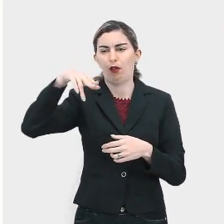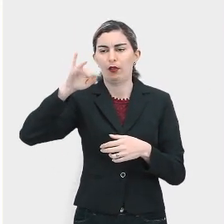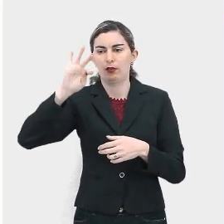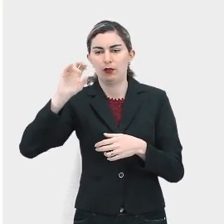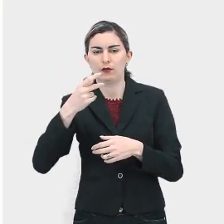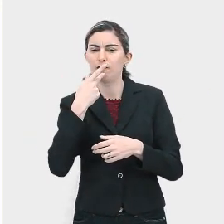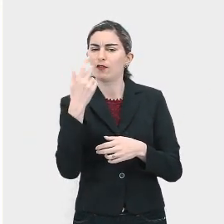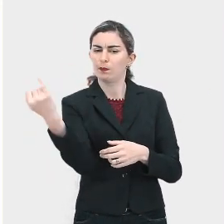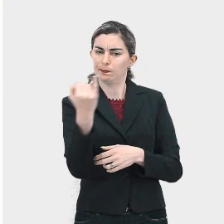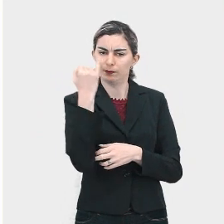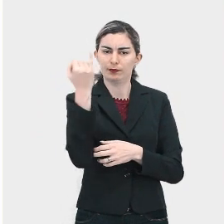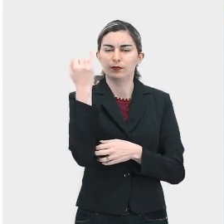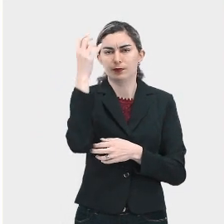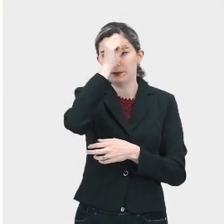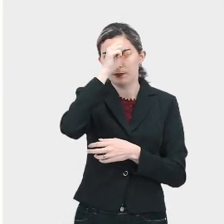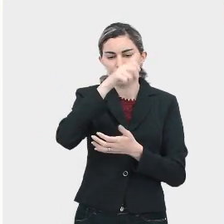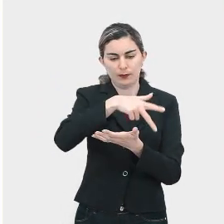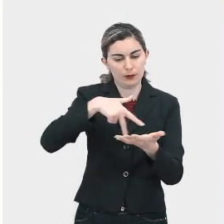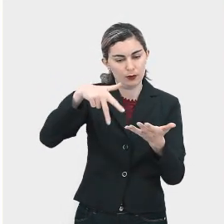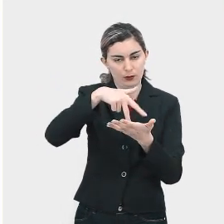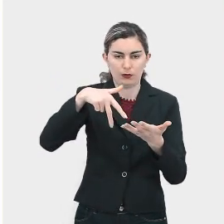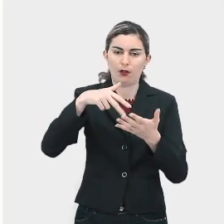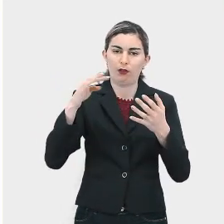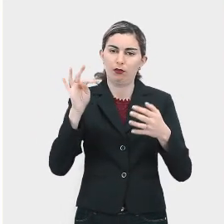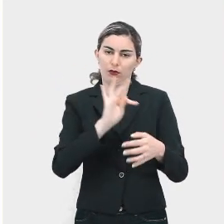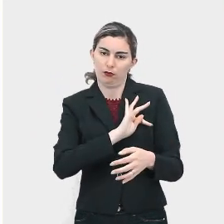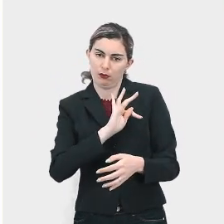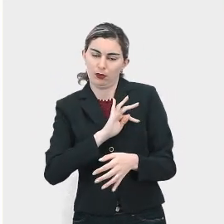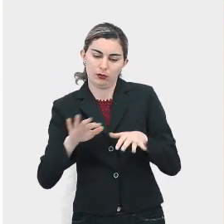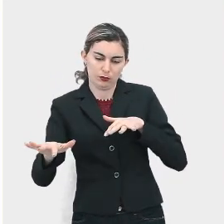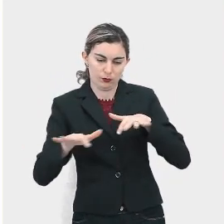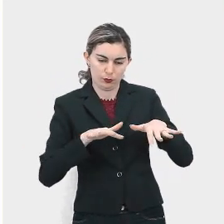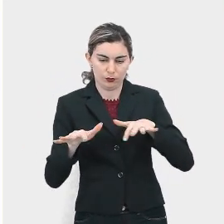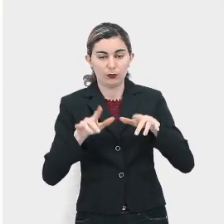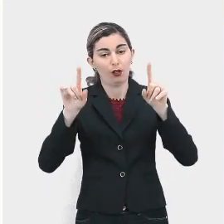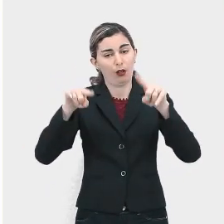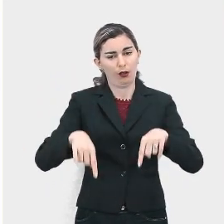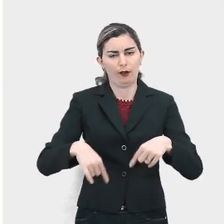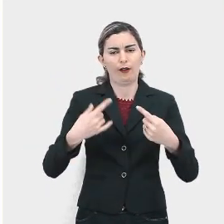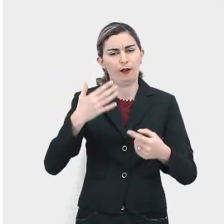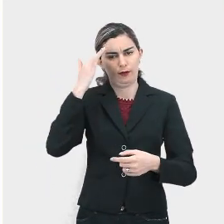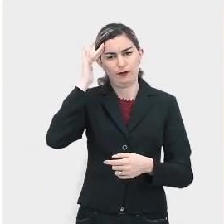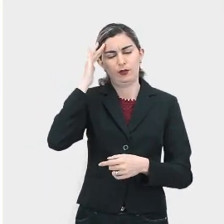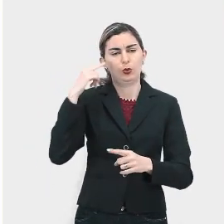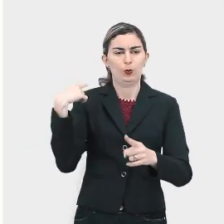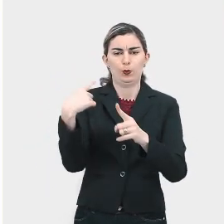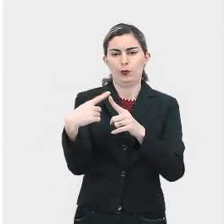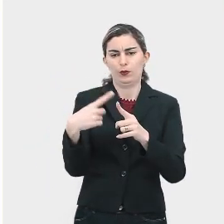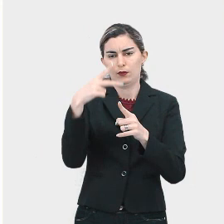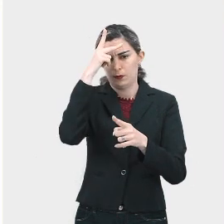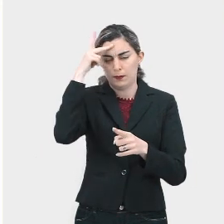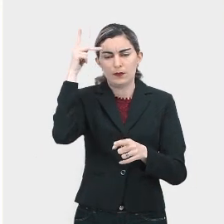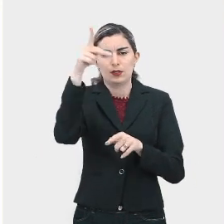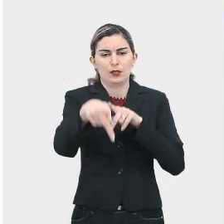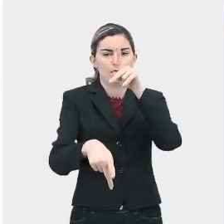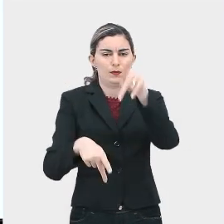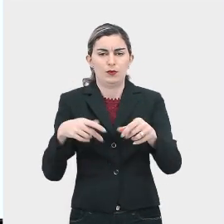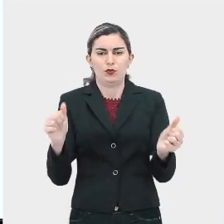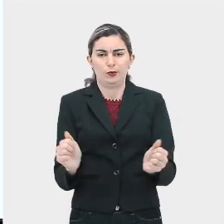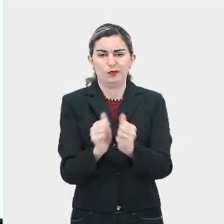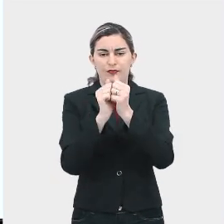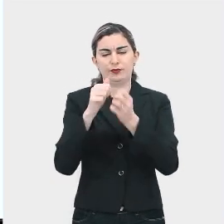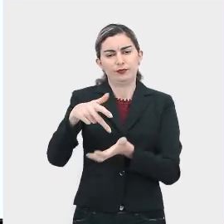a técnica do movimento é entender o porquê das pessoas estarem juntas dançando. Então,